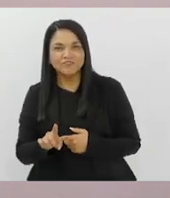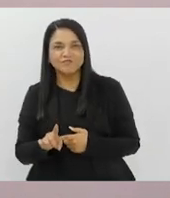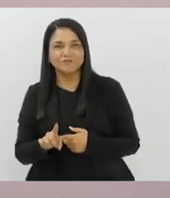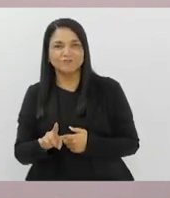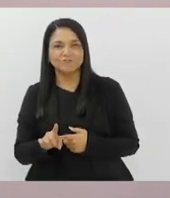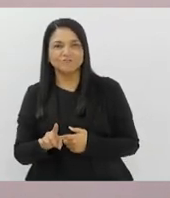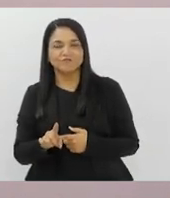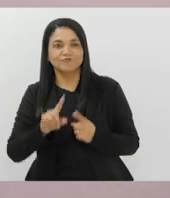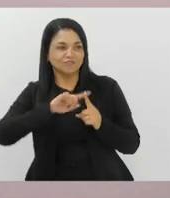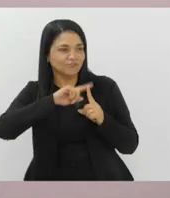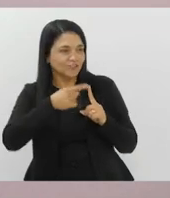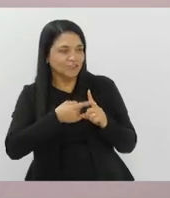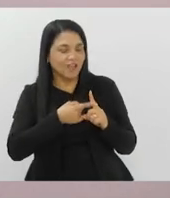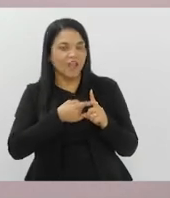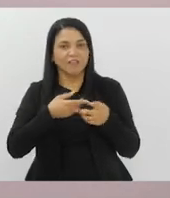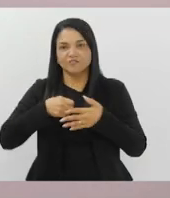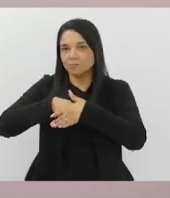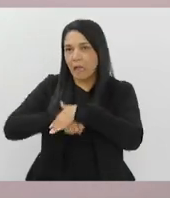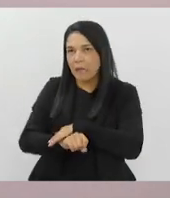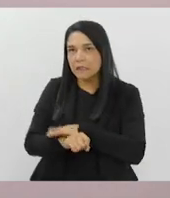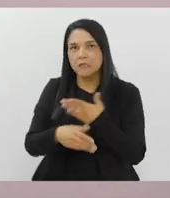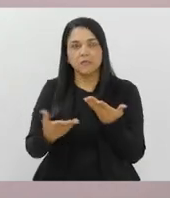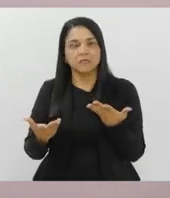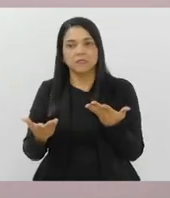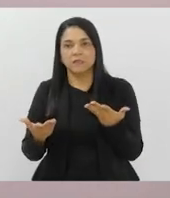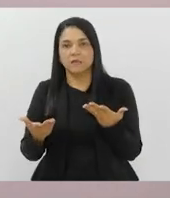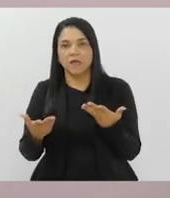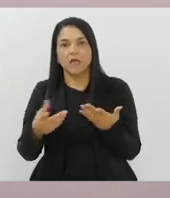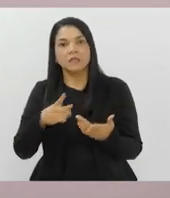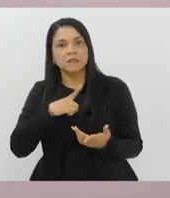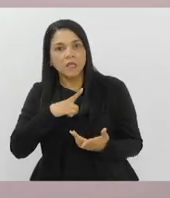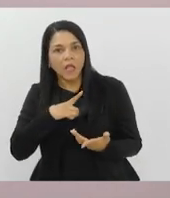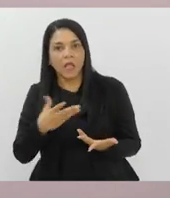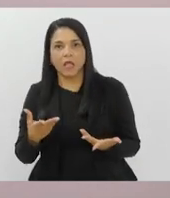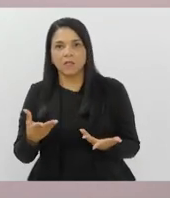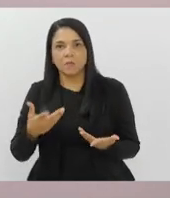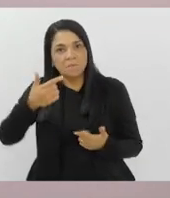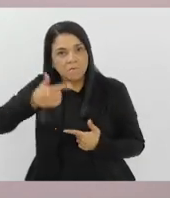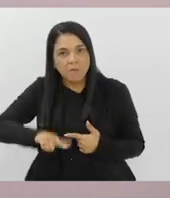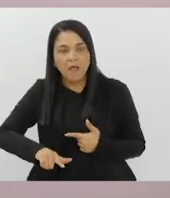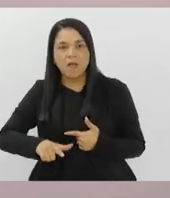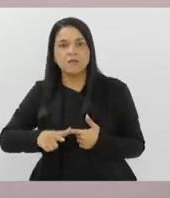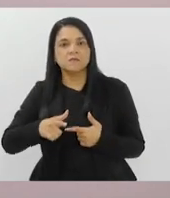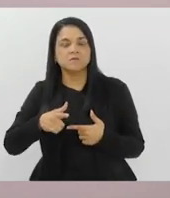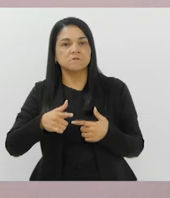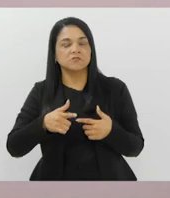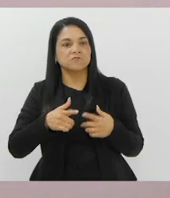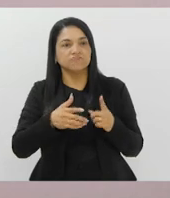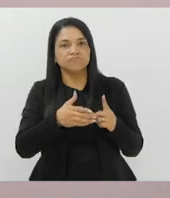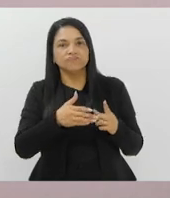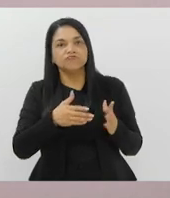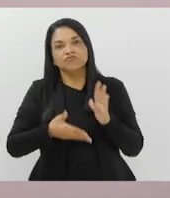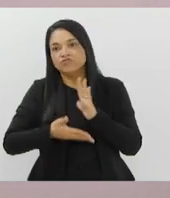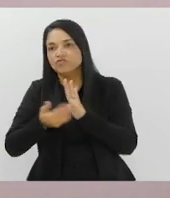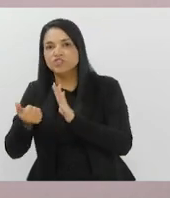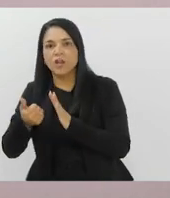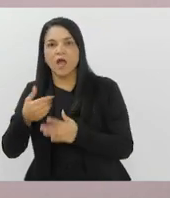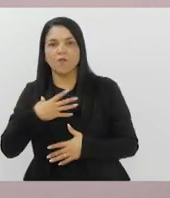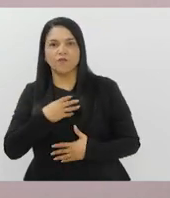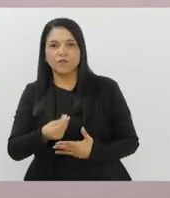os seus direitos de gestar, de parir, do puerpério, ainda querem retirar a guarda dessa mulher, porque ela é uma